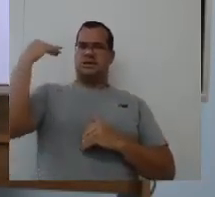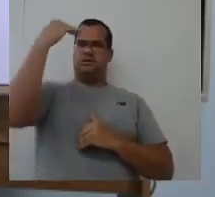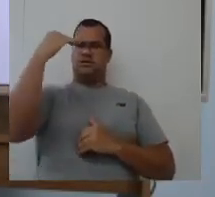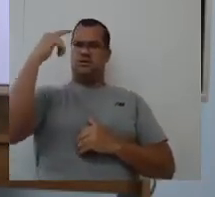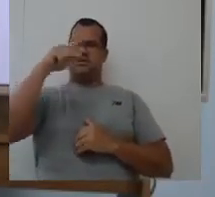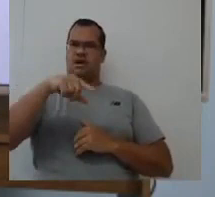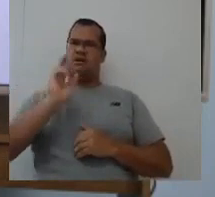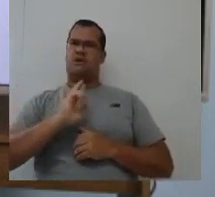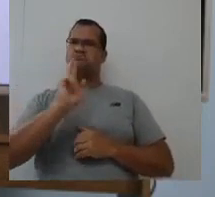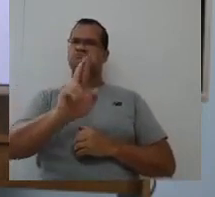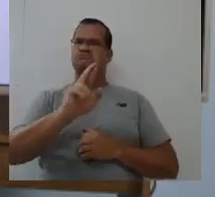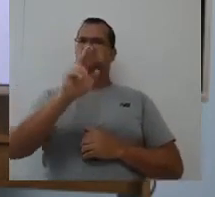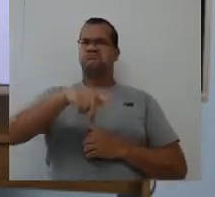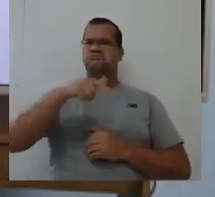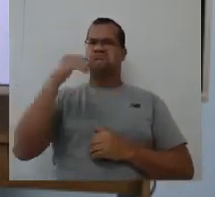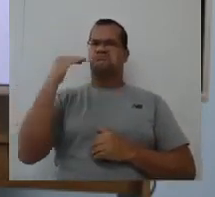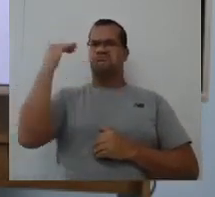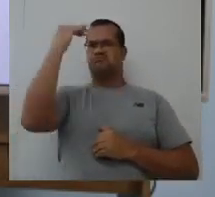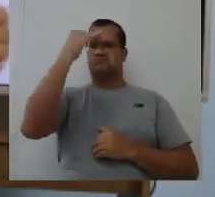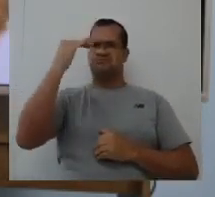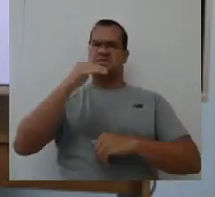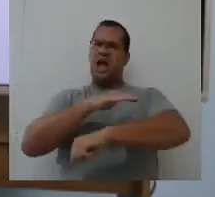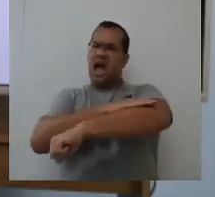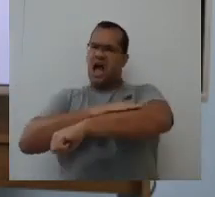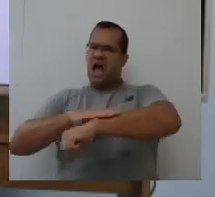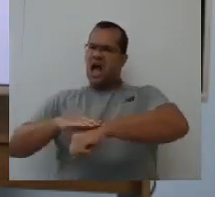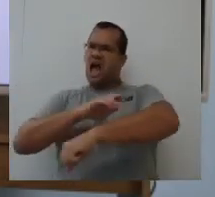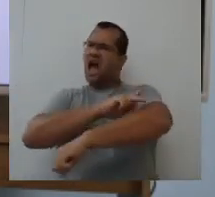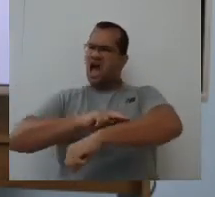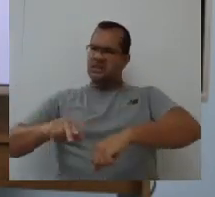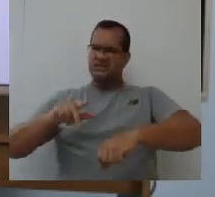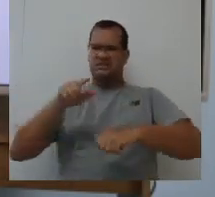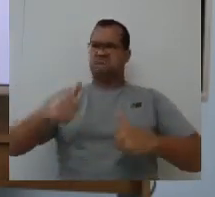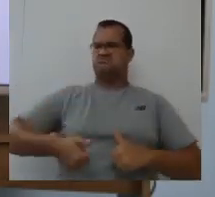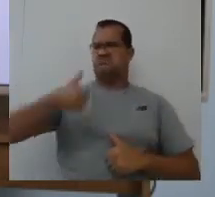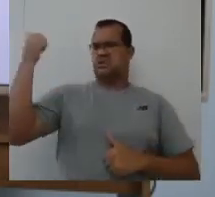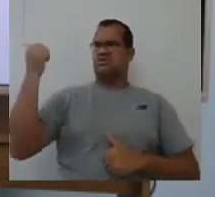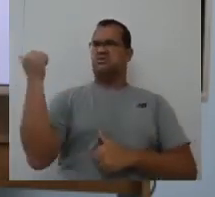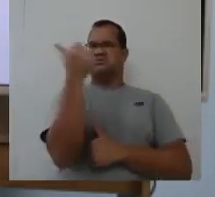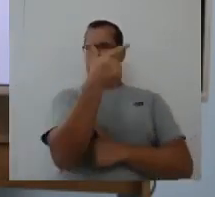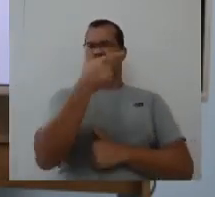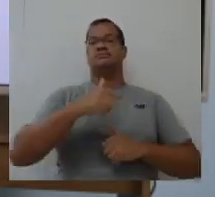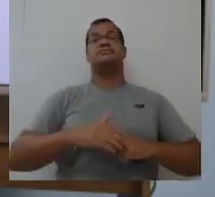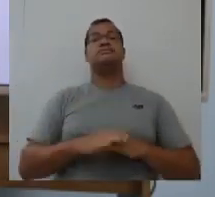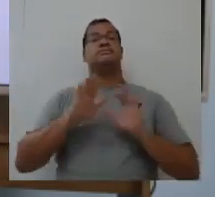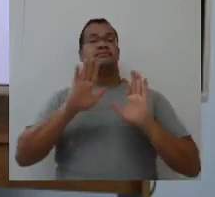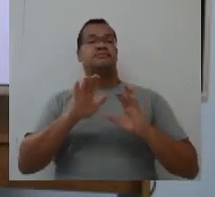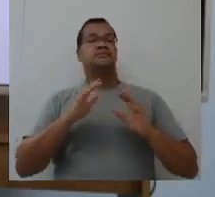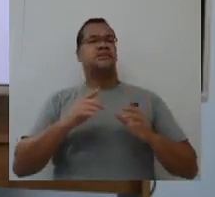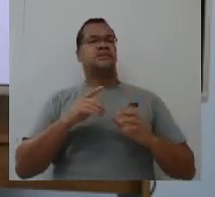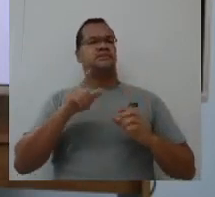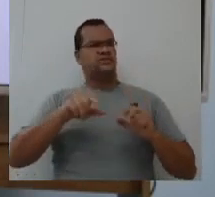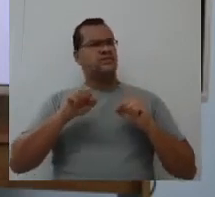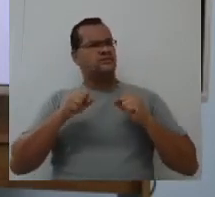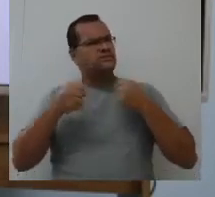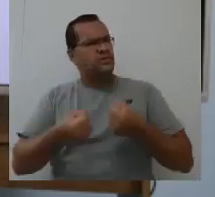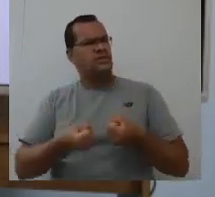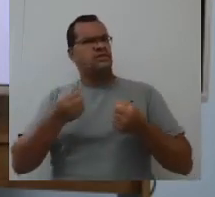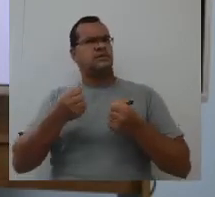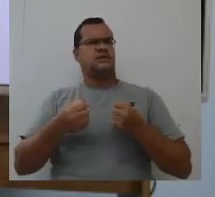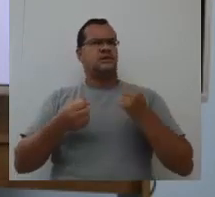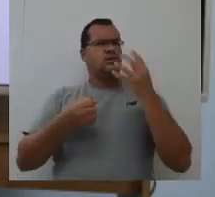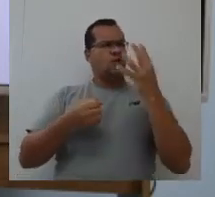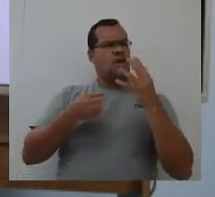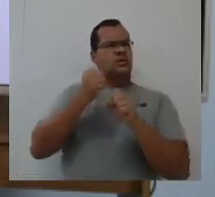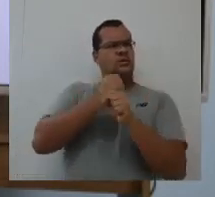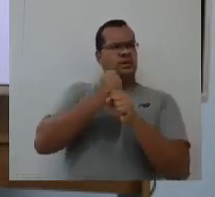represento a supremacia das raças. Então, esse tipo de sentimento foi muito forte. A guerra durou 4 anos, de